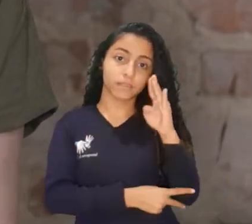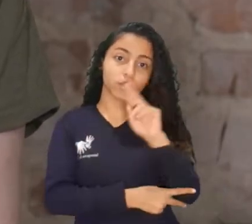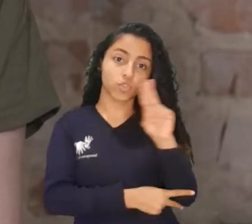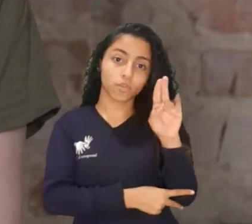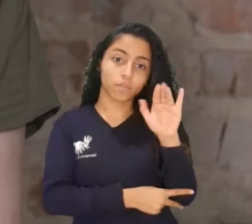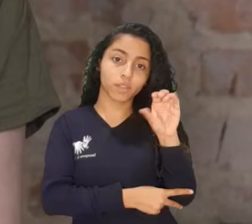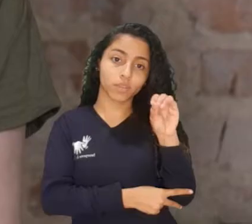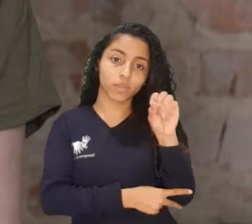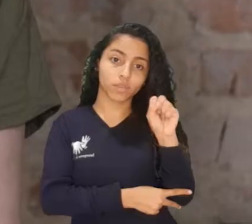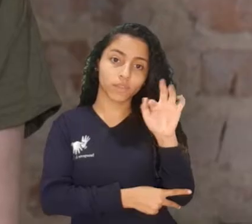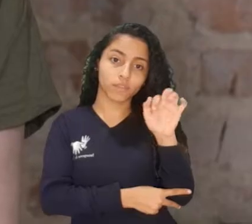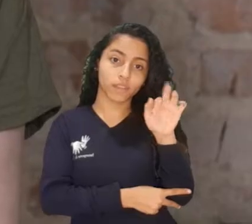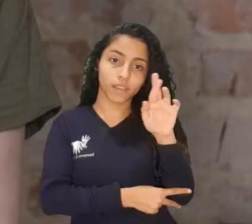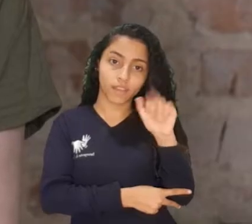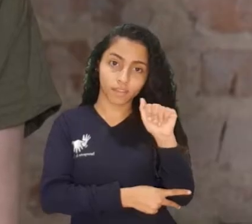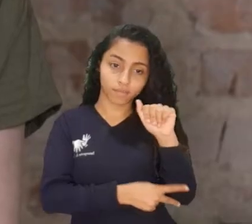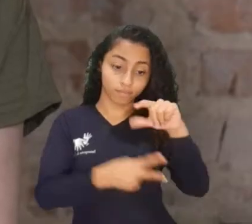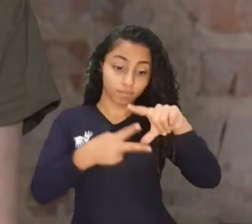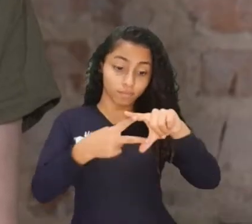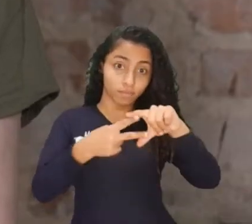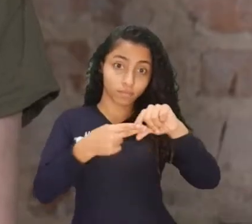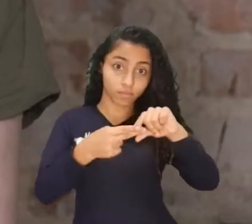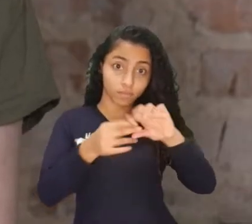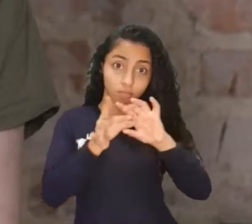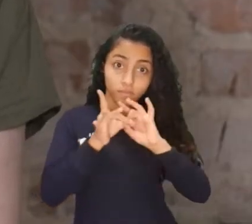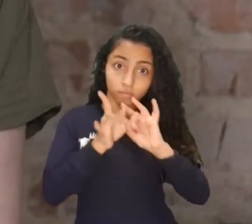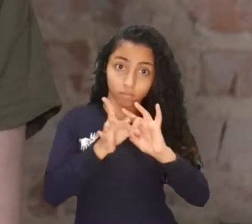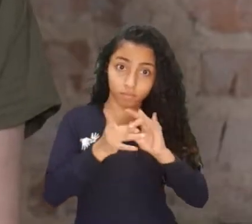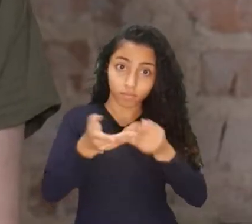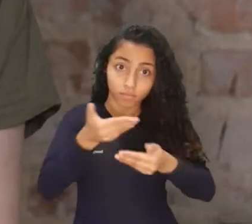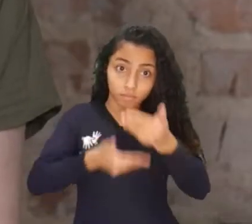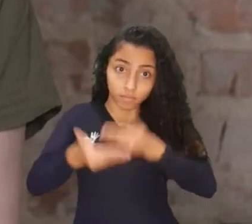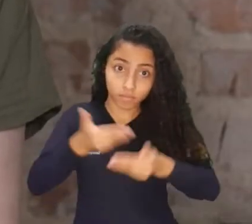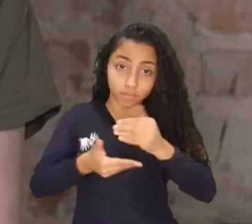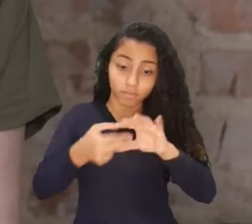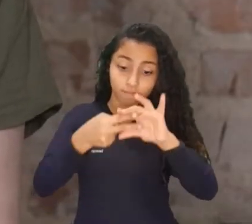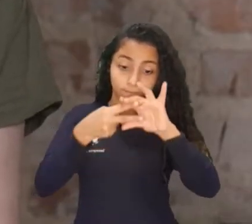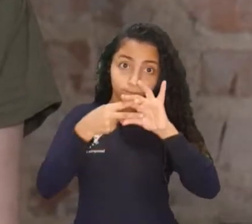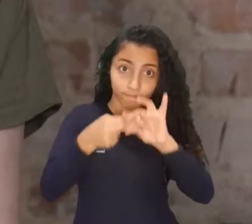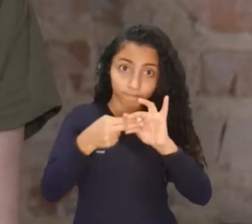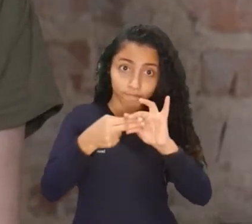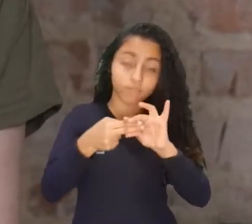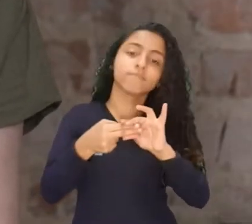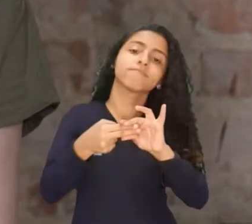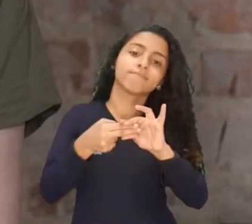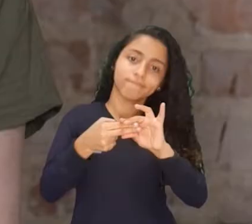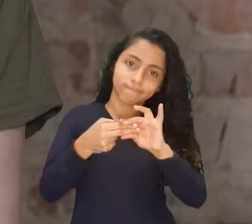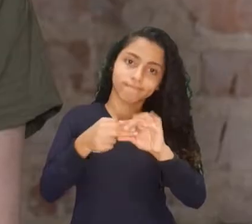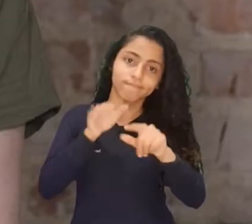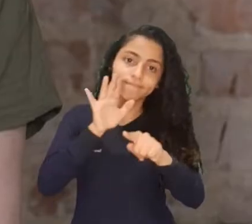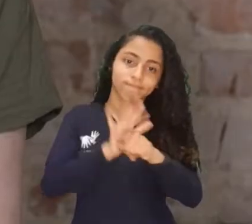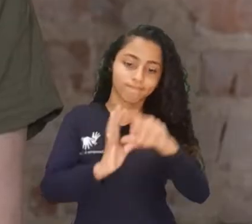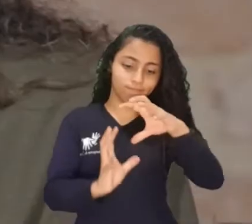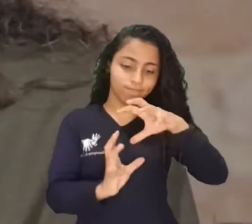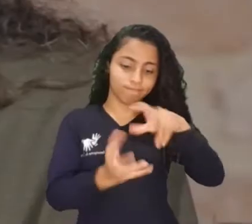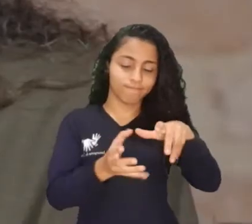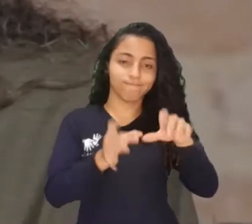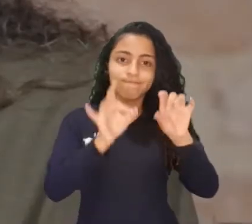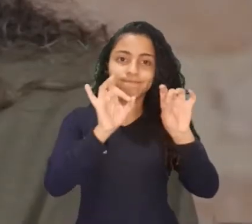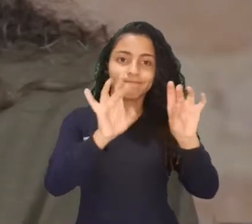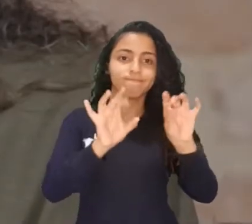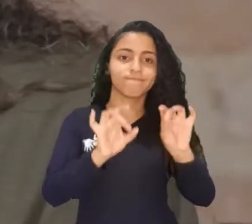componentes atuando em interação é que fazem com que o planeta Terra seja tão peculiar como ele é.